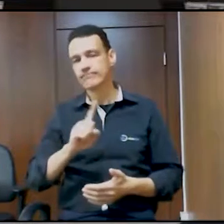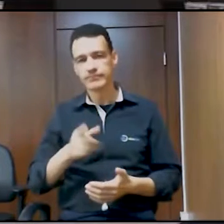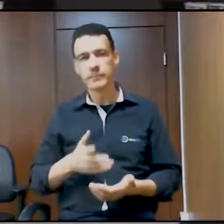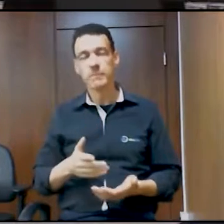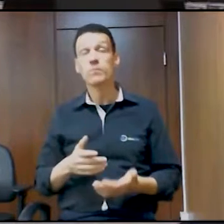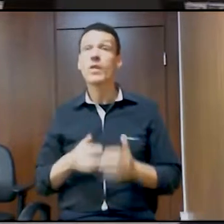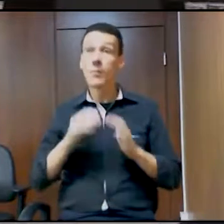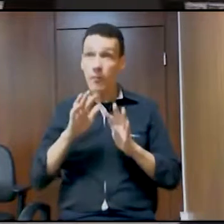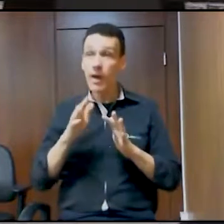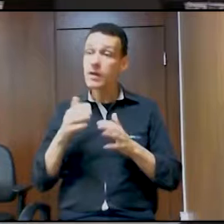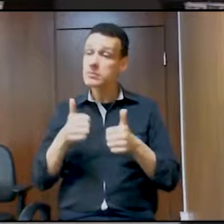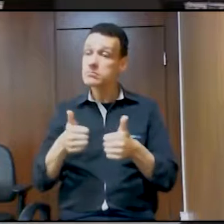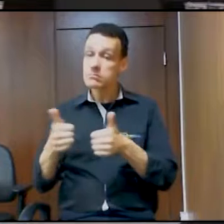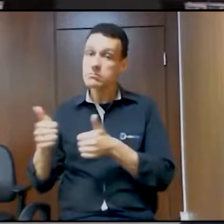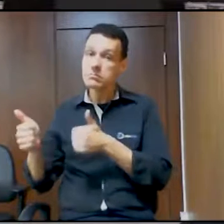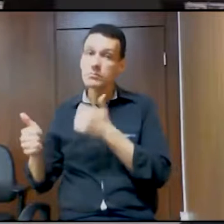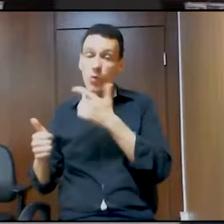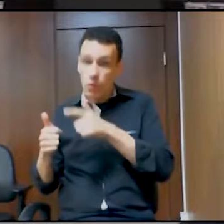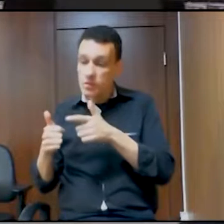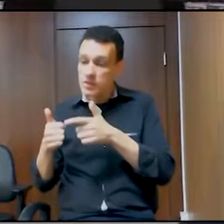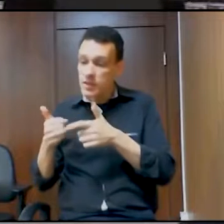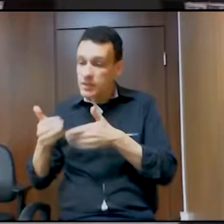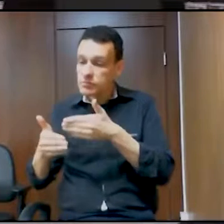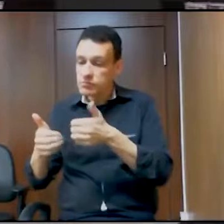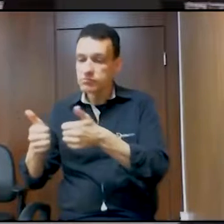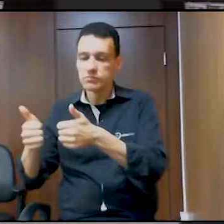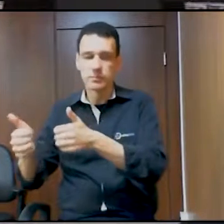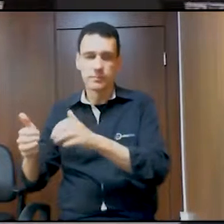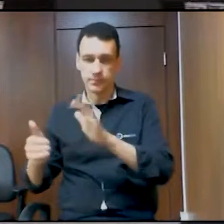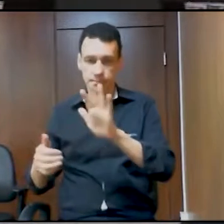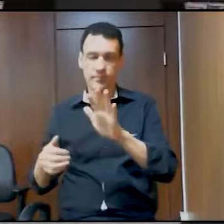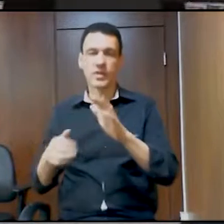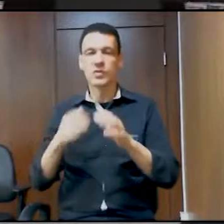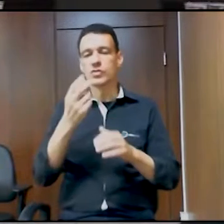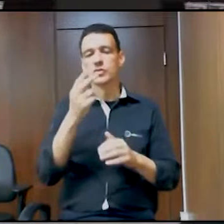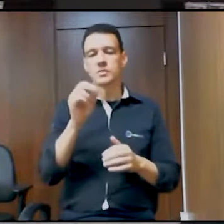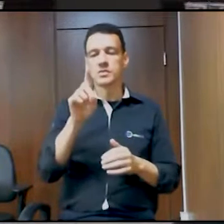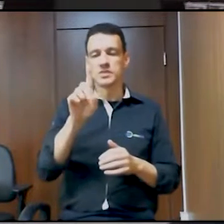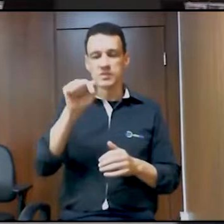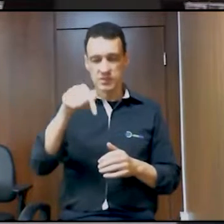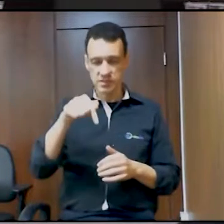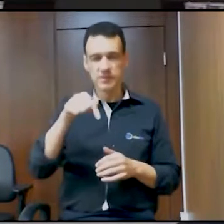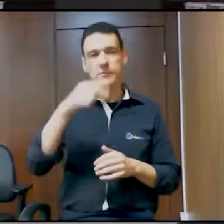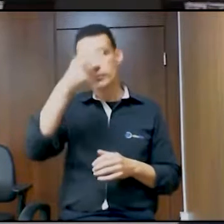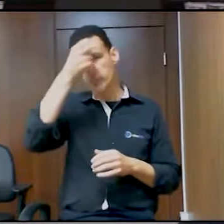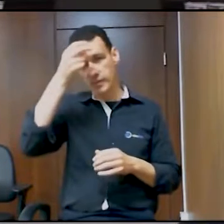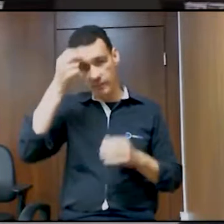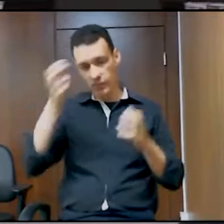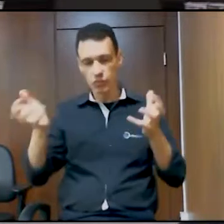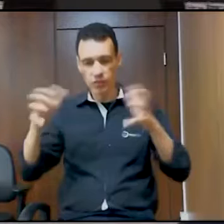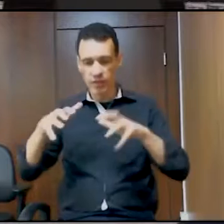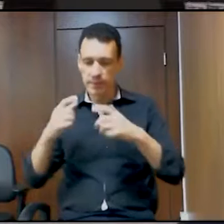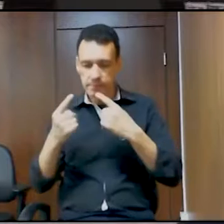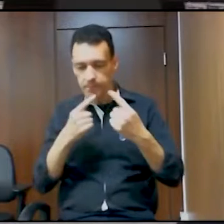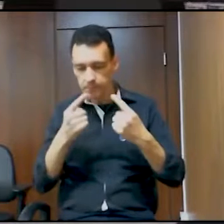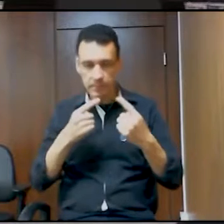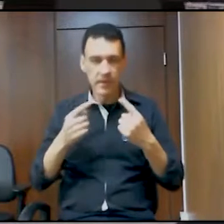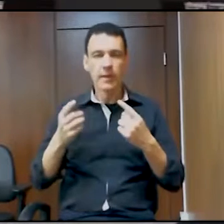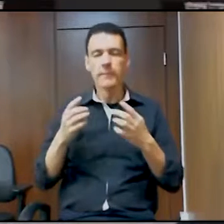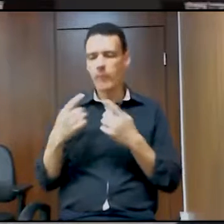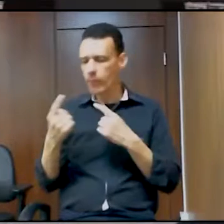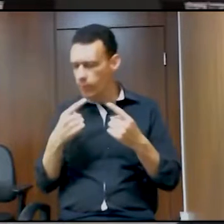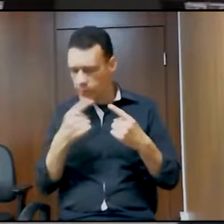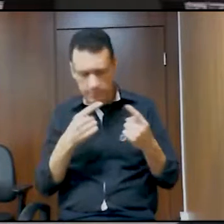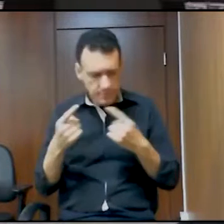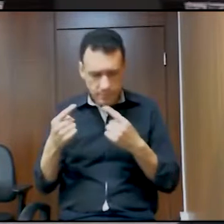tem sucessos. Então, em 2017, a Prefeitura se reuniu e conseguiu, numa articulação muito